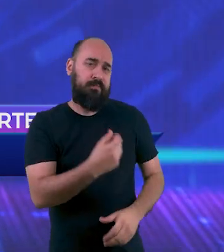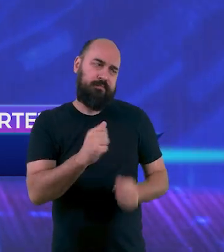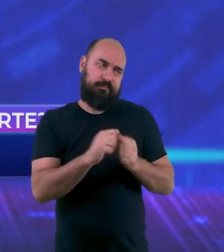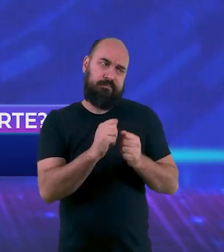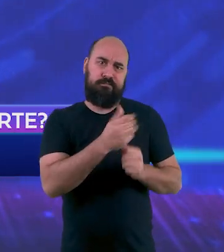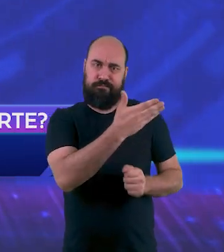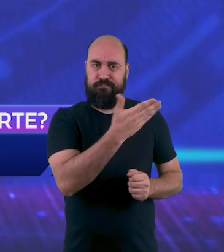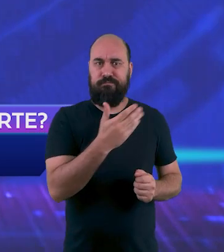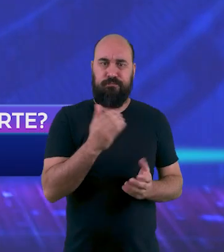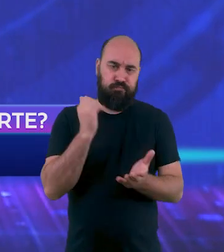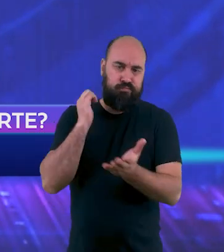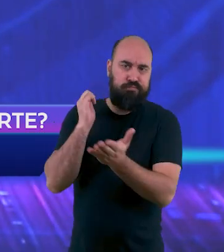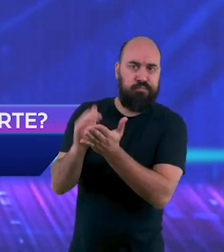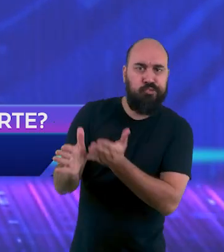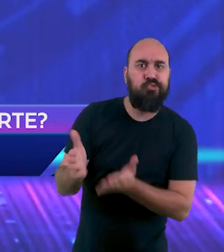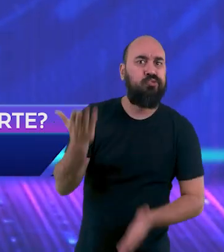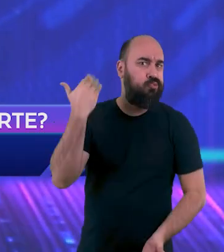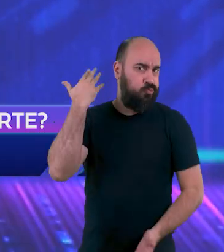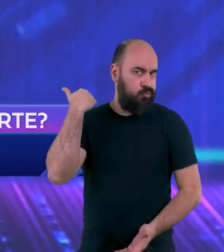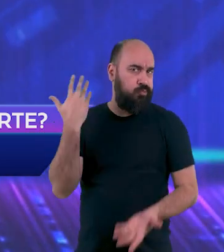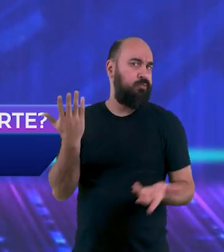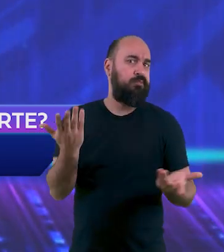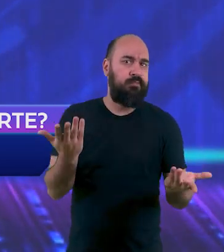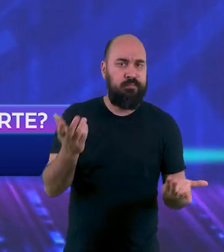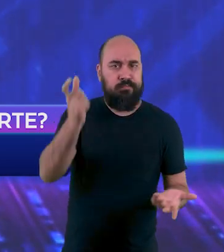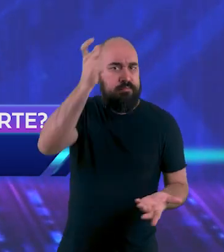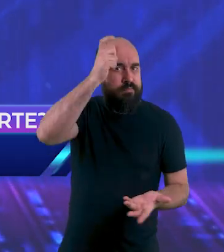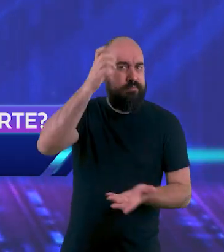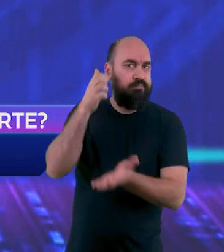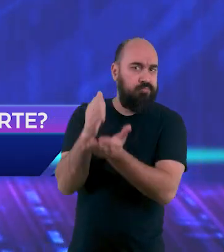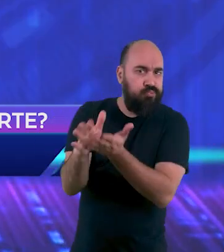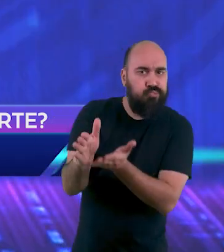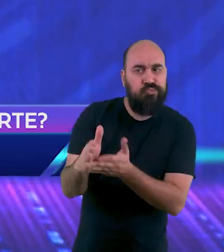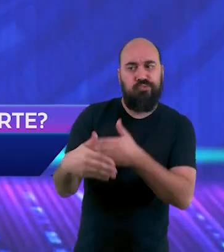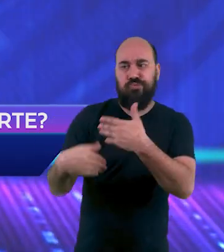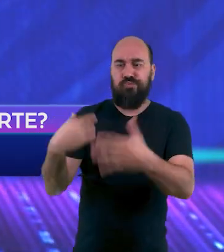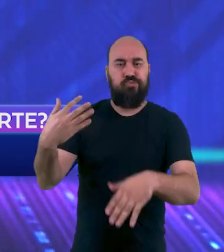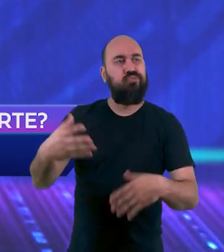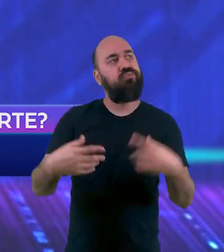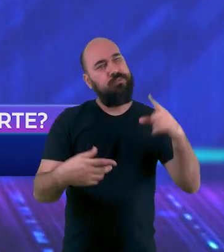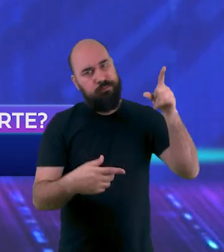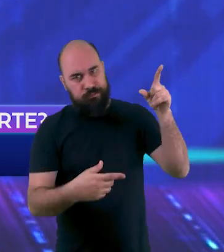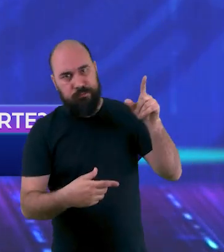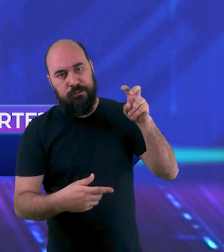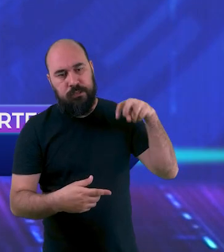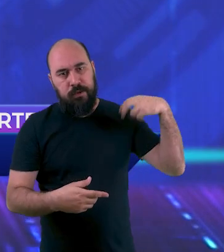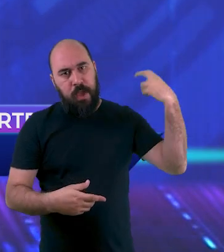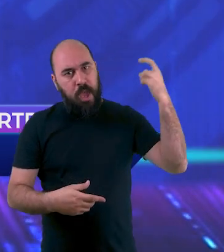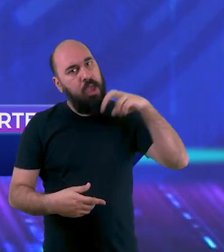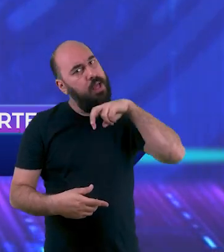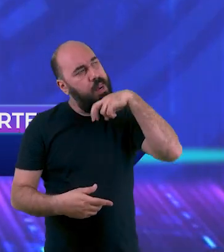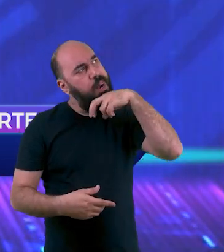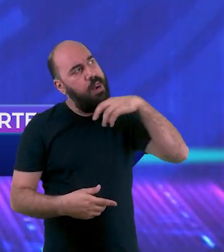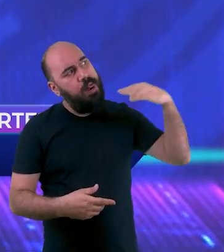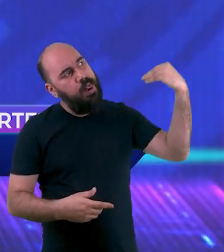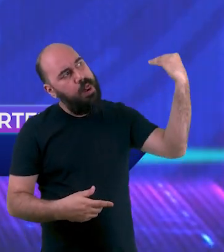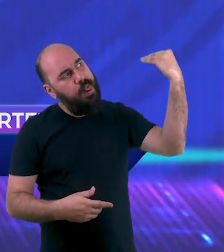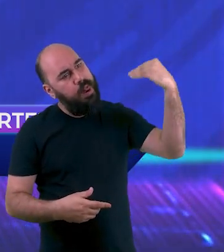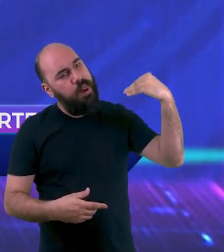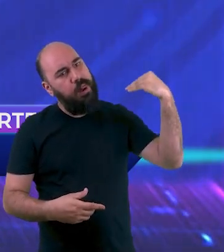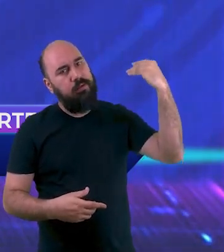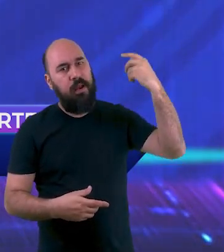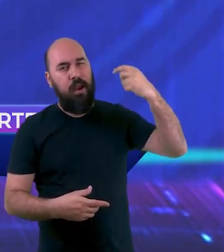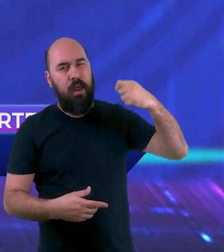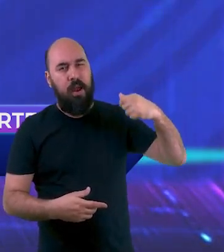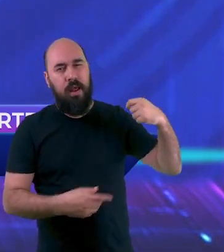ficou naquela árvore. E neste diálogo entre Eva e a serpente diz assim,